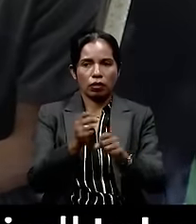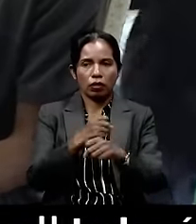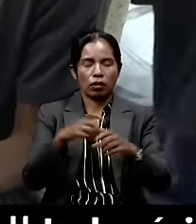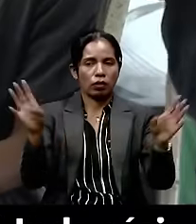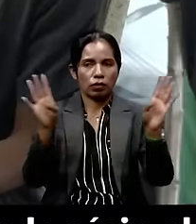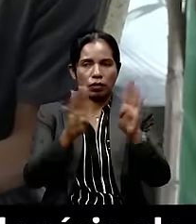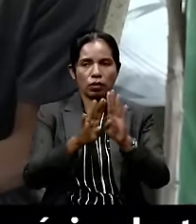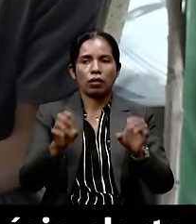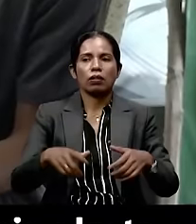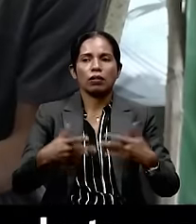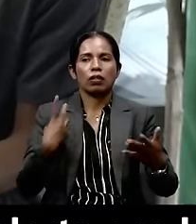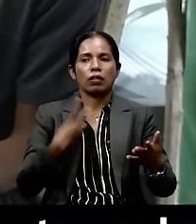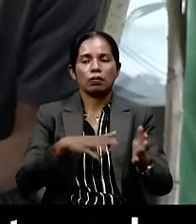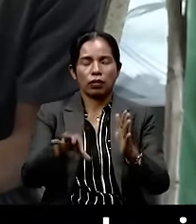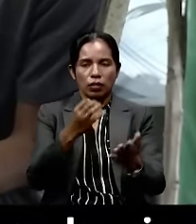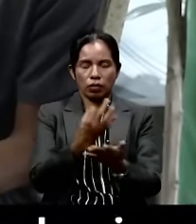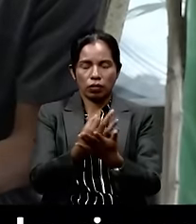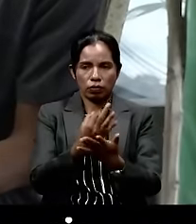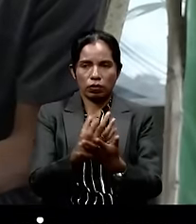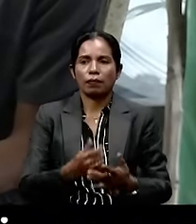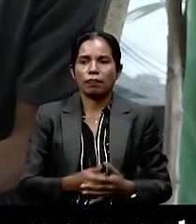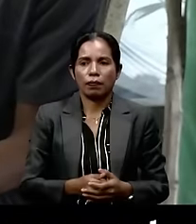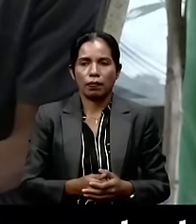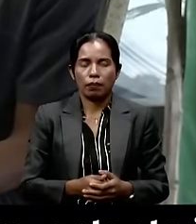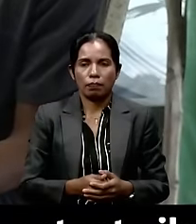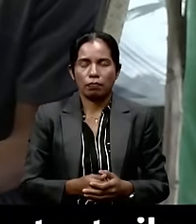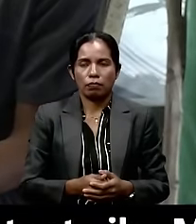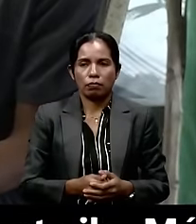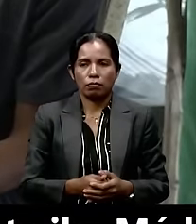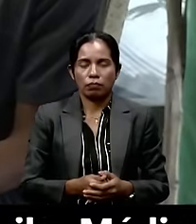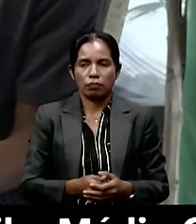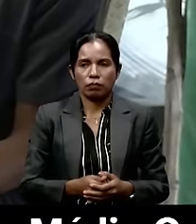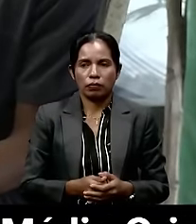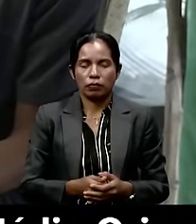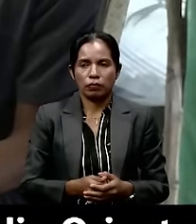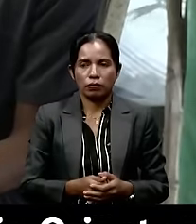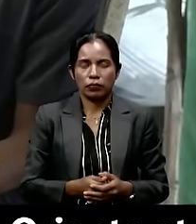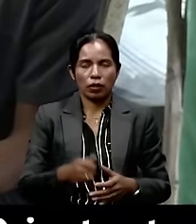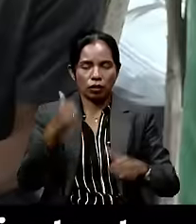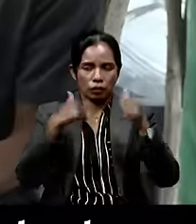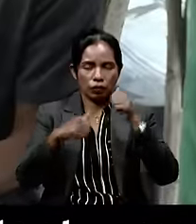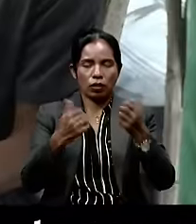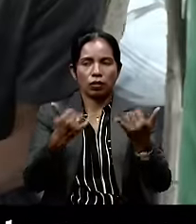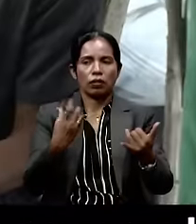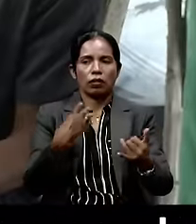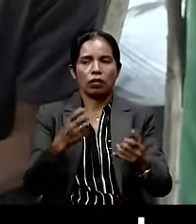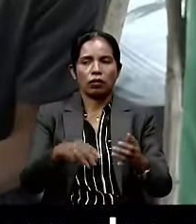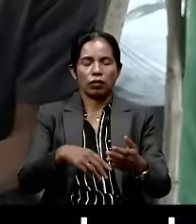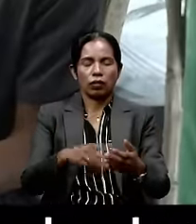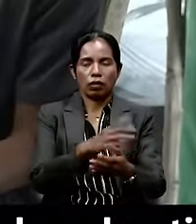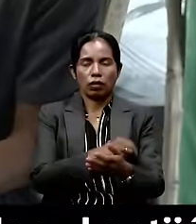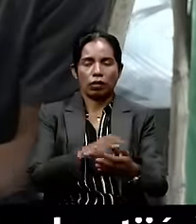halu sama kau bel hitang usang. Emang gue lius atividade agora da túnel